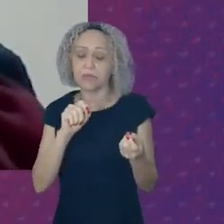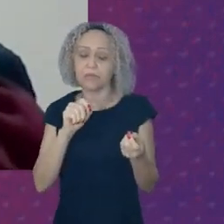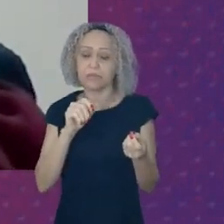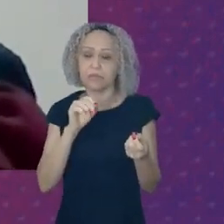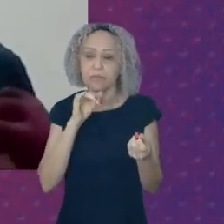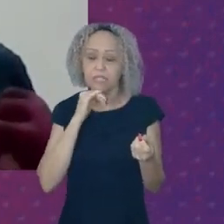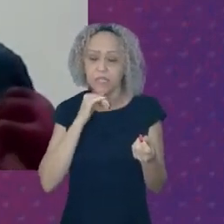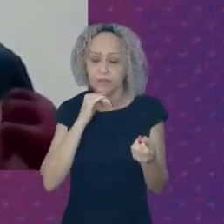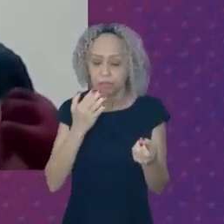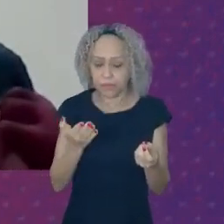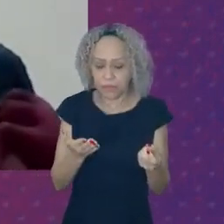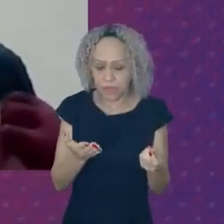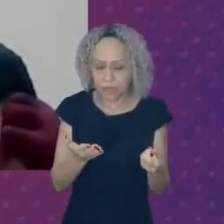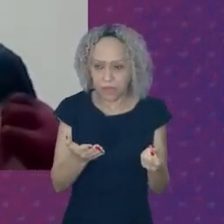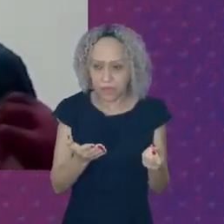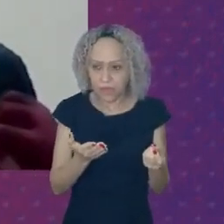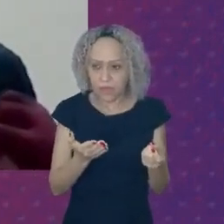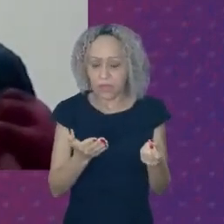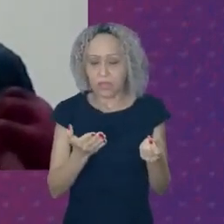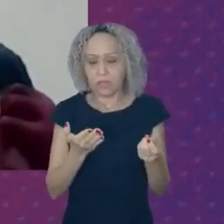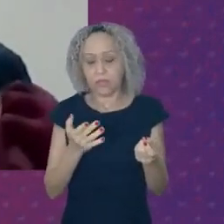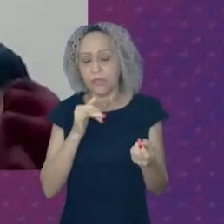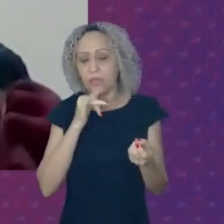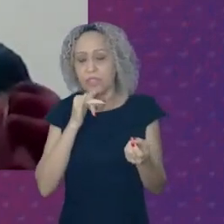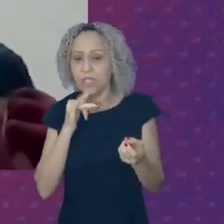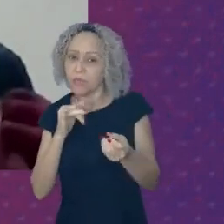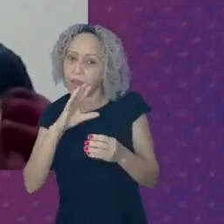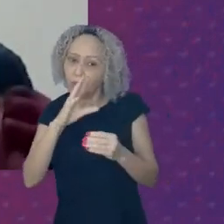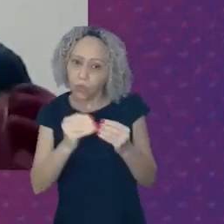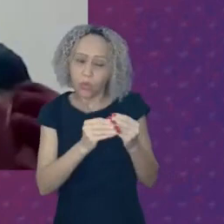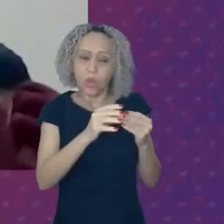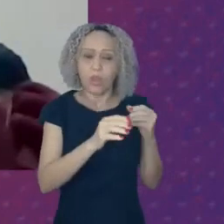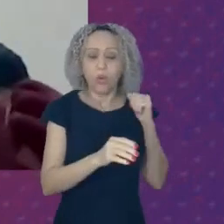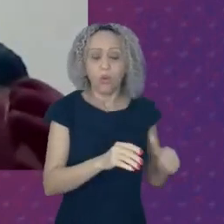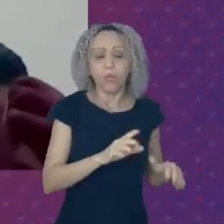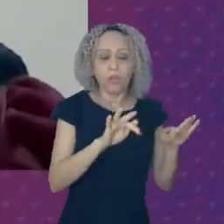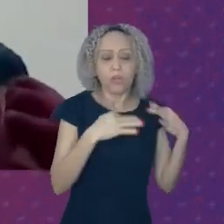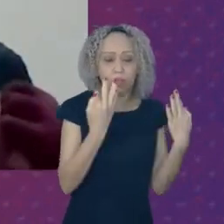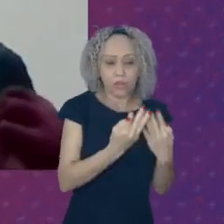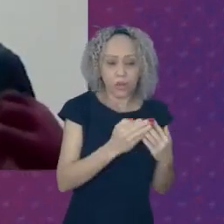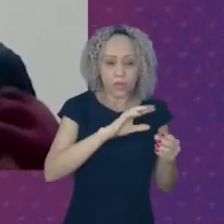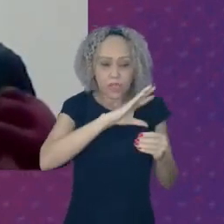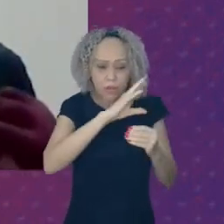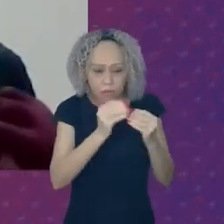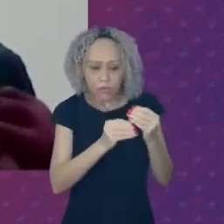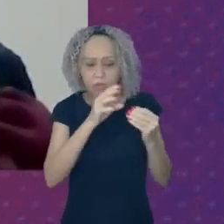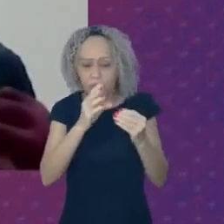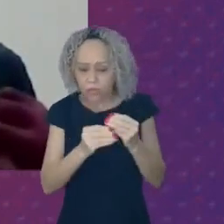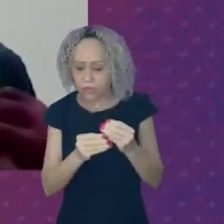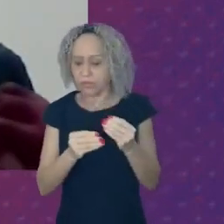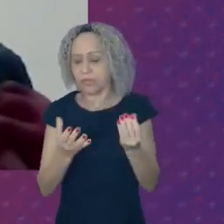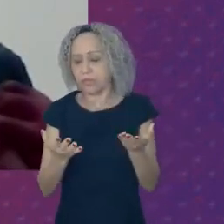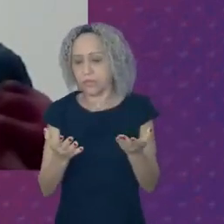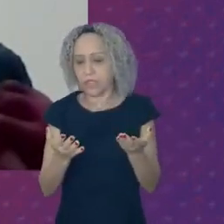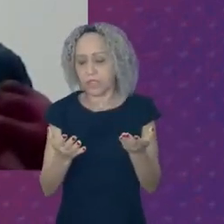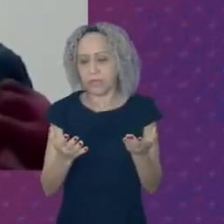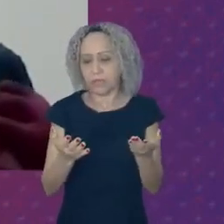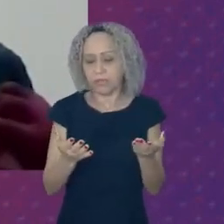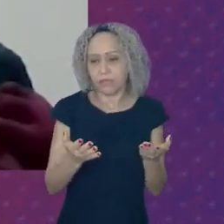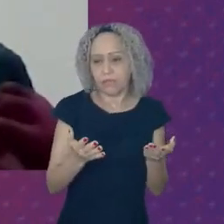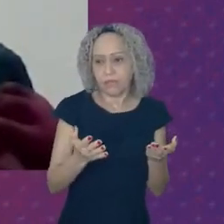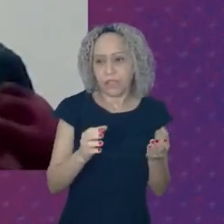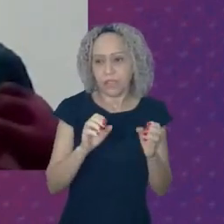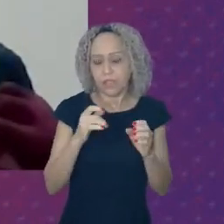articulação do programa Bolsa Família com outros programas oriundos de outras secretarias,